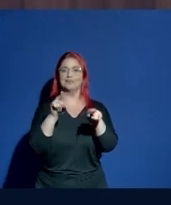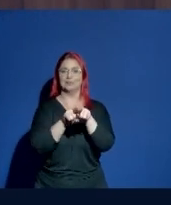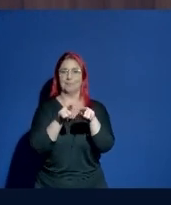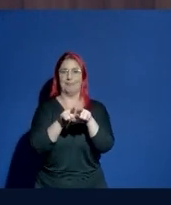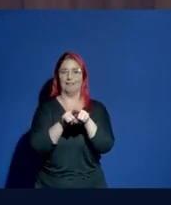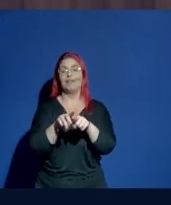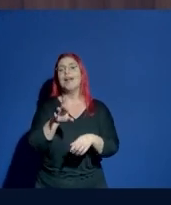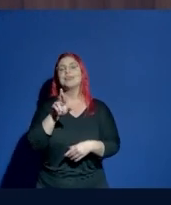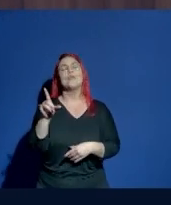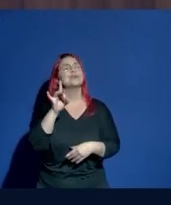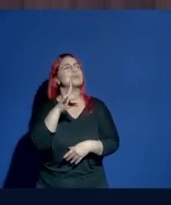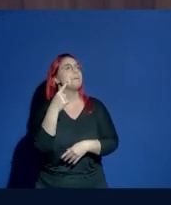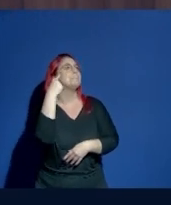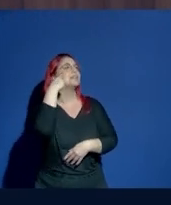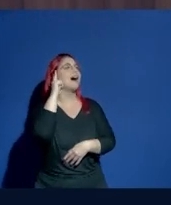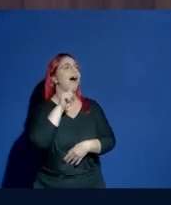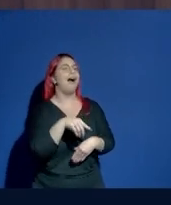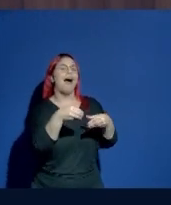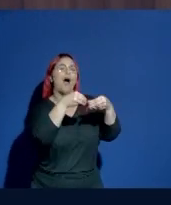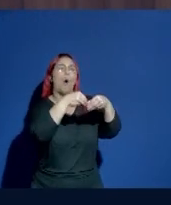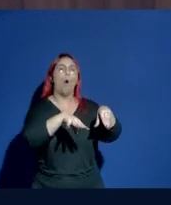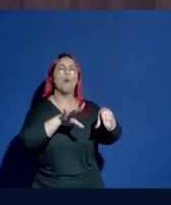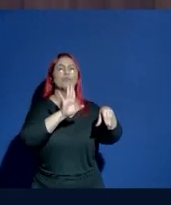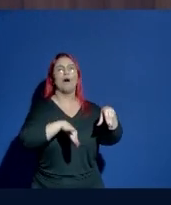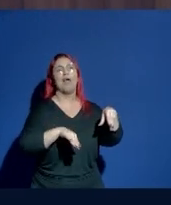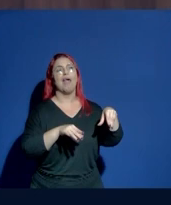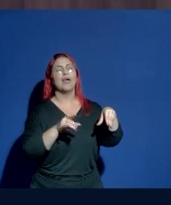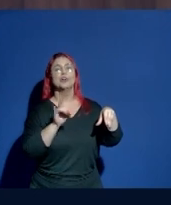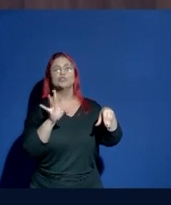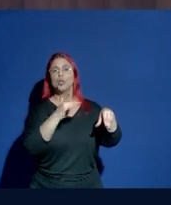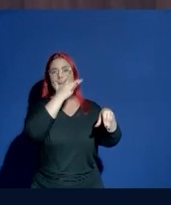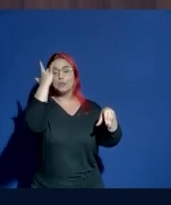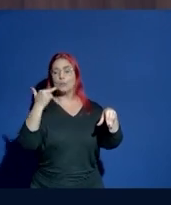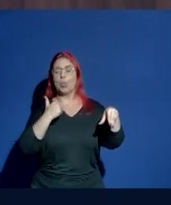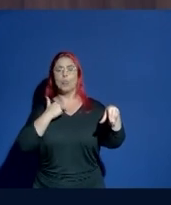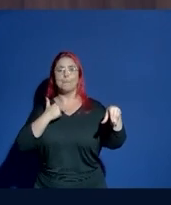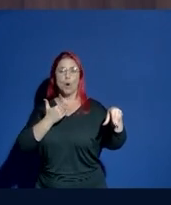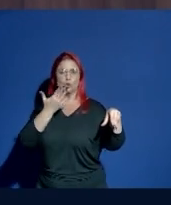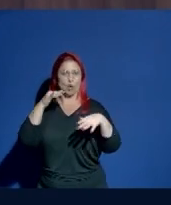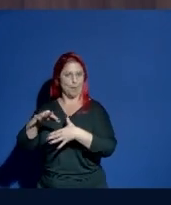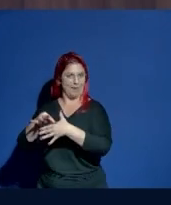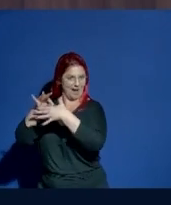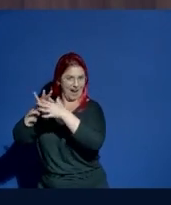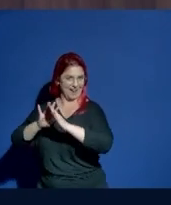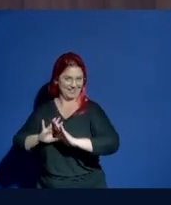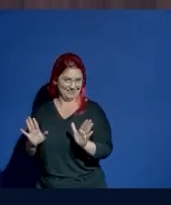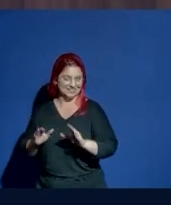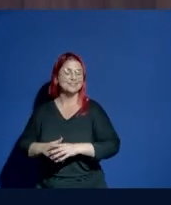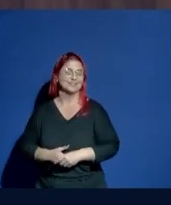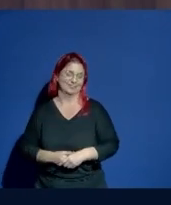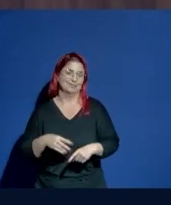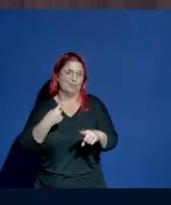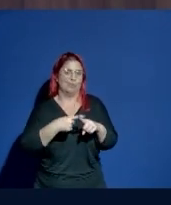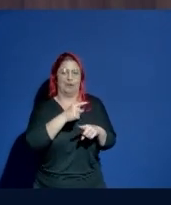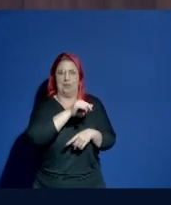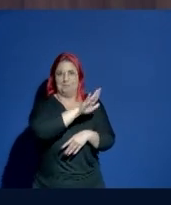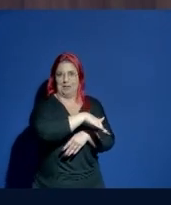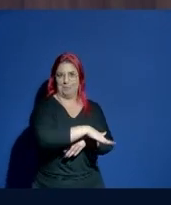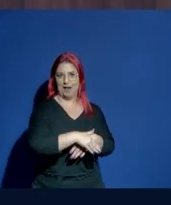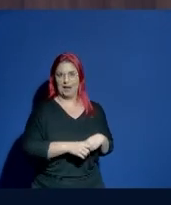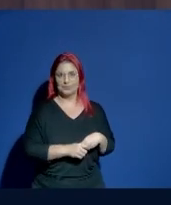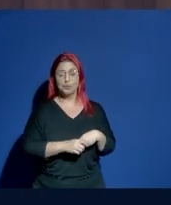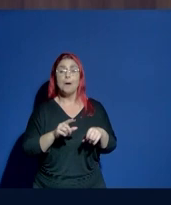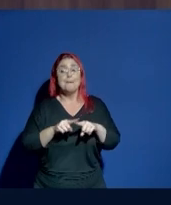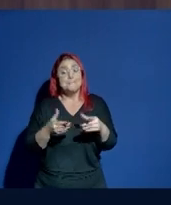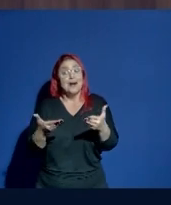ser apenas um produto de pessoas que não conseguiam adquirir outras proteínas, mas